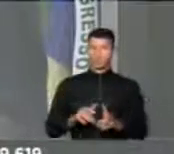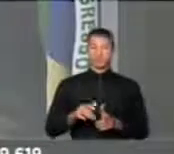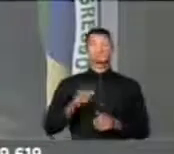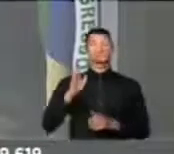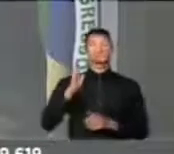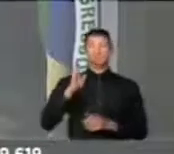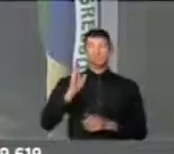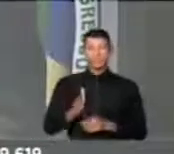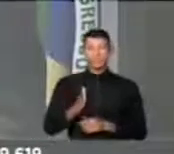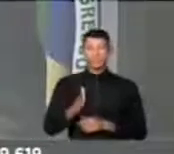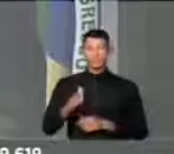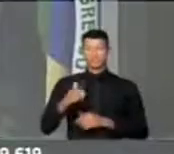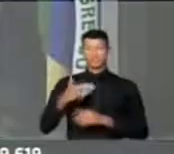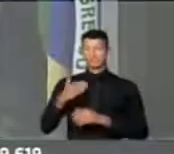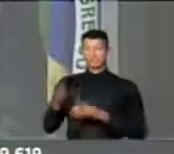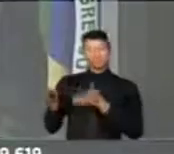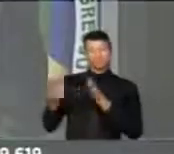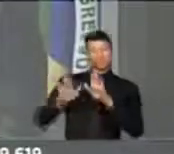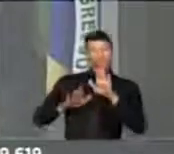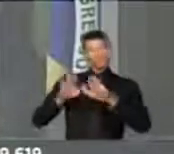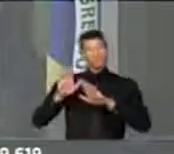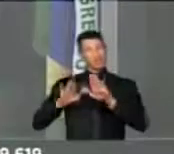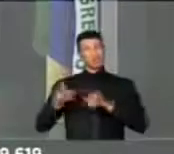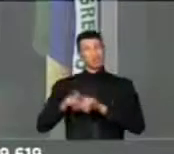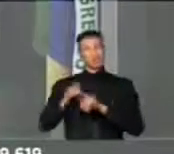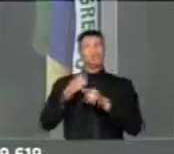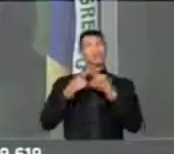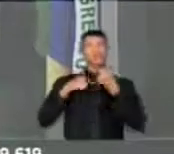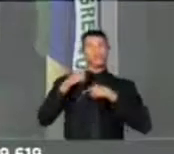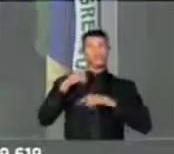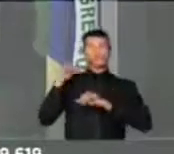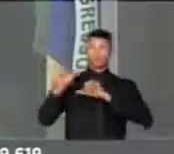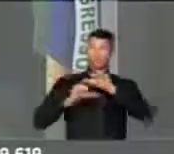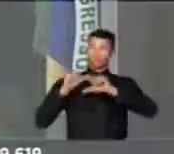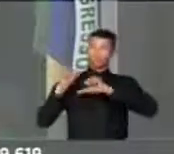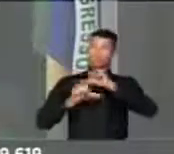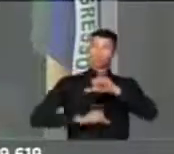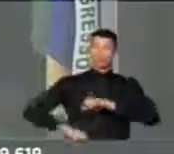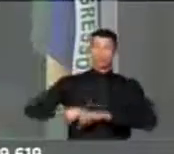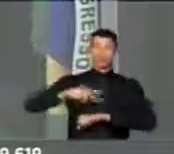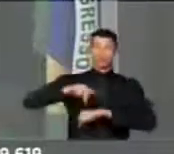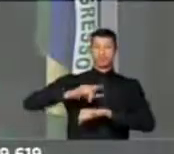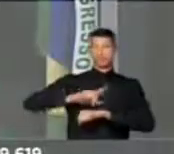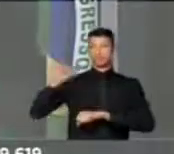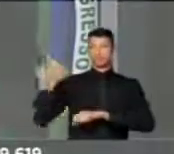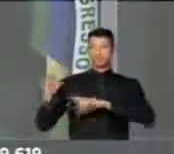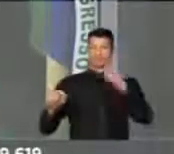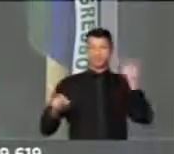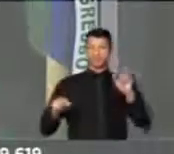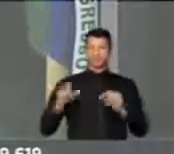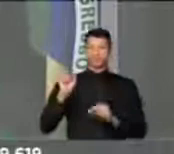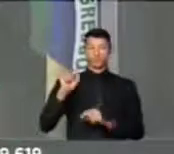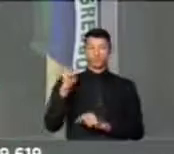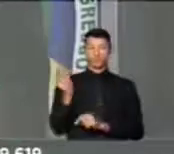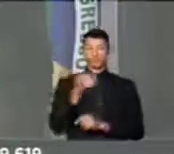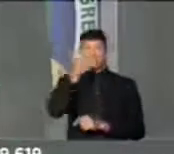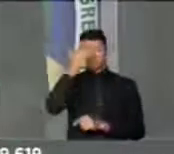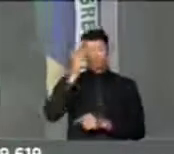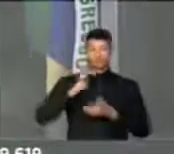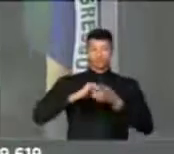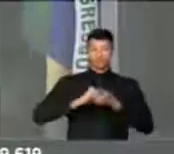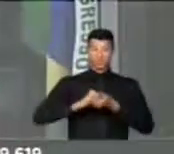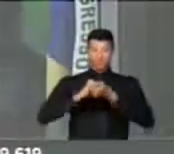foram baseados na vontade de mudar deste país, naquilo que os